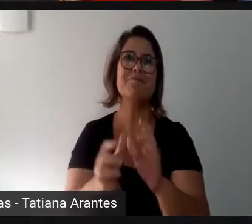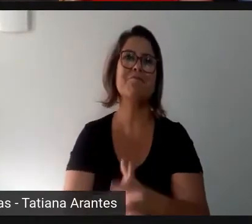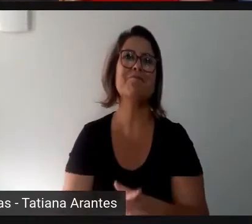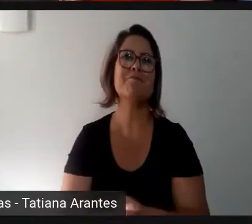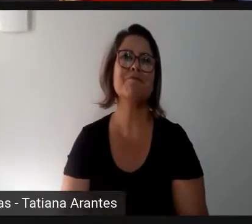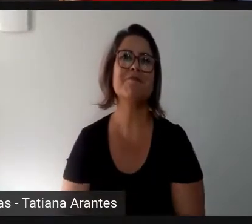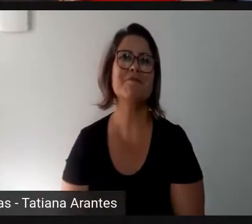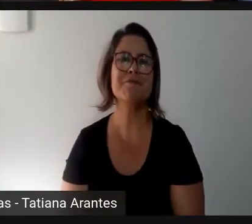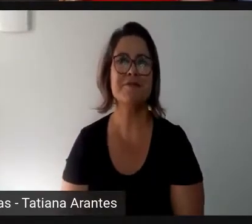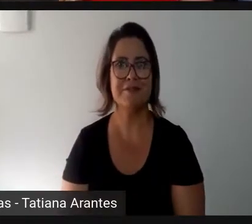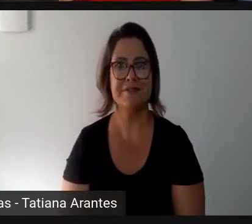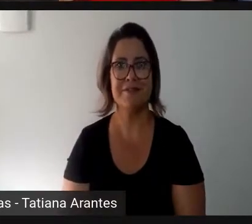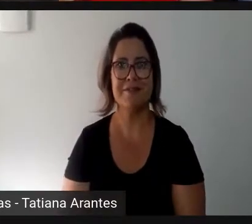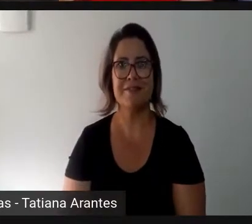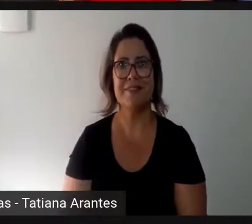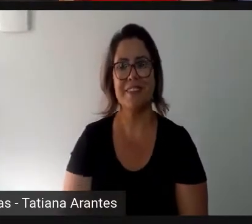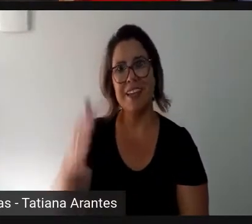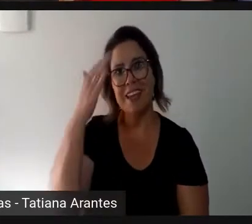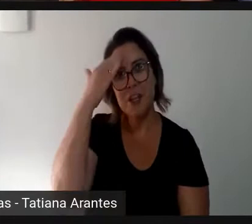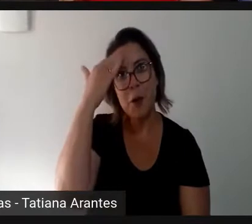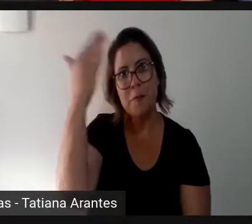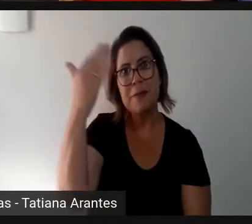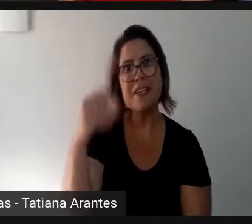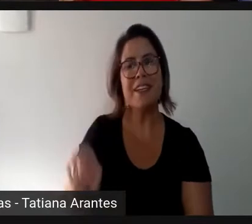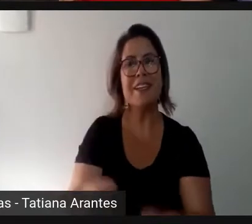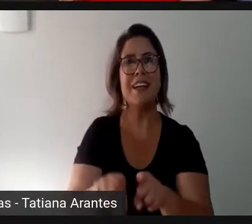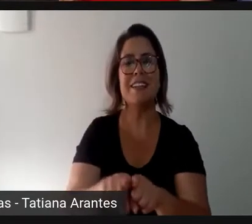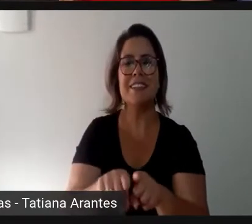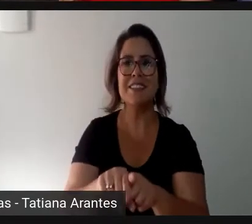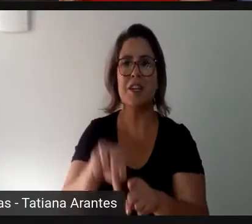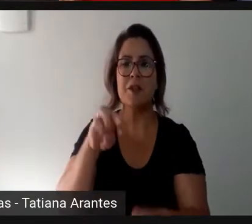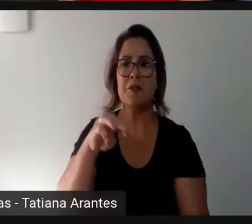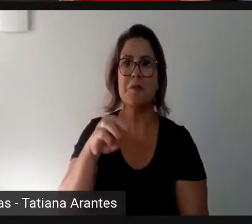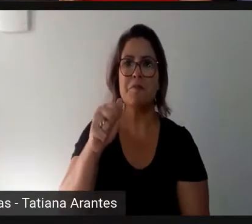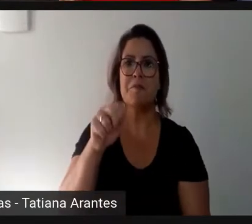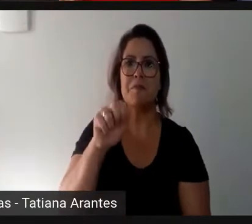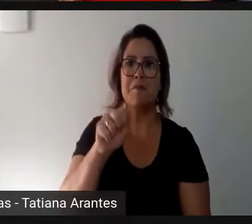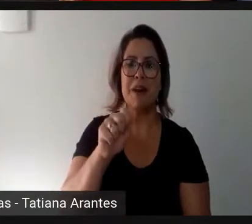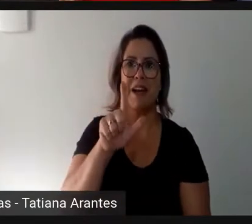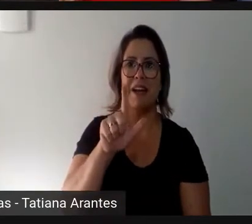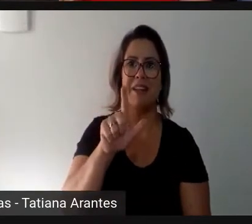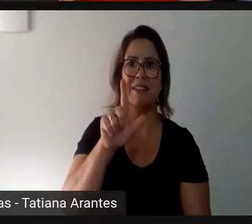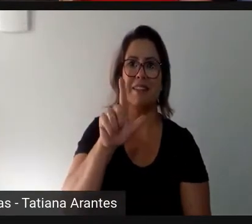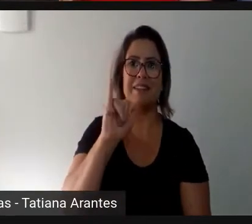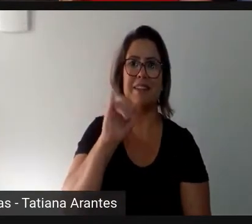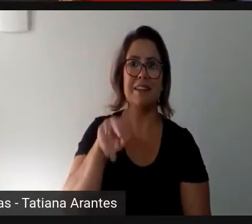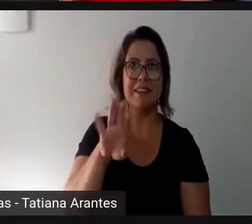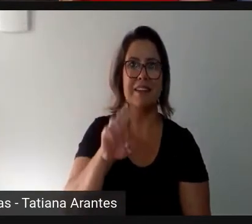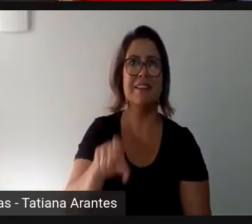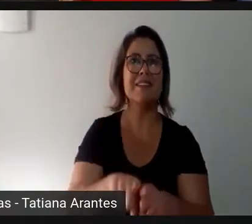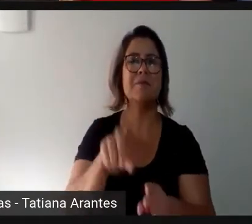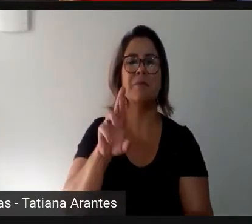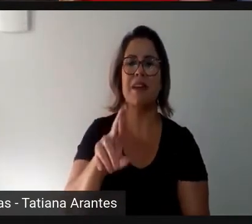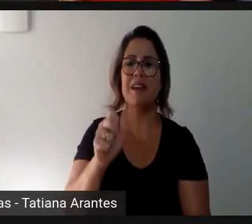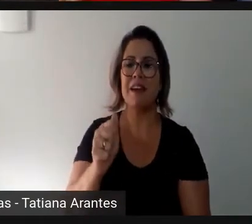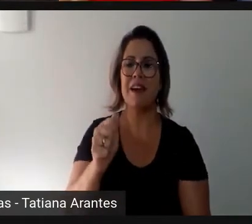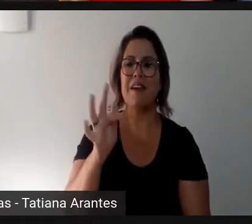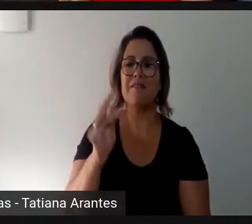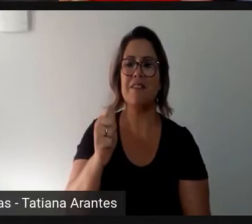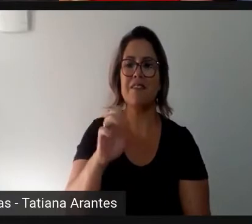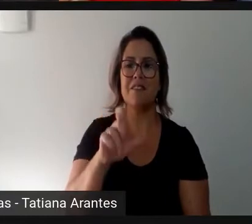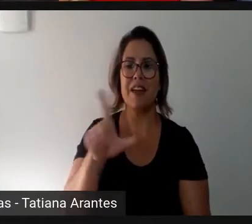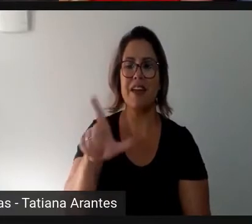Obrigado de novo ao pessoal que nos acompanha, a Marilene, ao Cefol, obrigado ao Rafael, aprendi muito. Também eu acho importante demais a gente ter esse tipo de